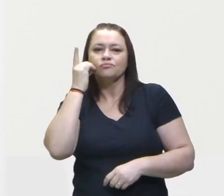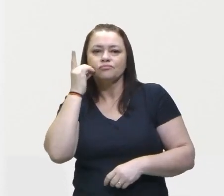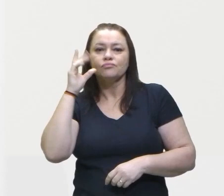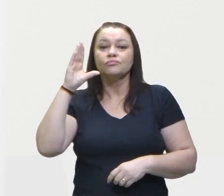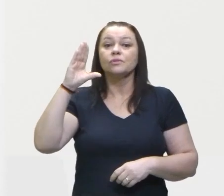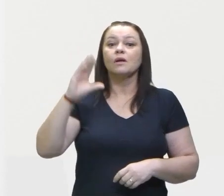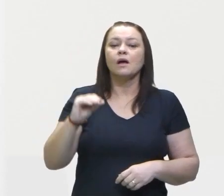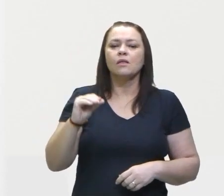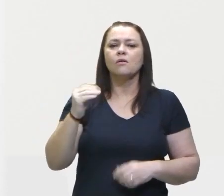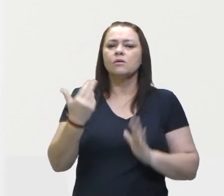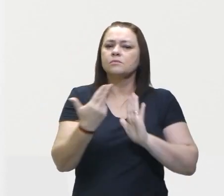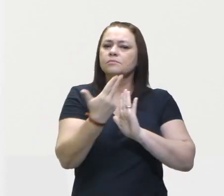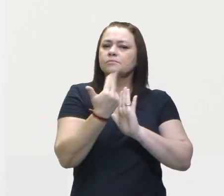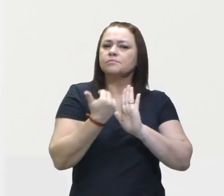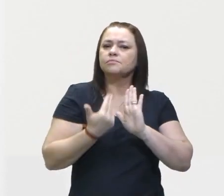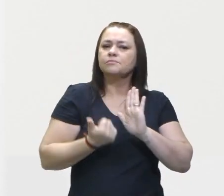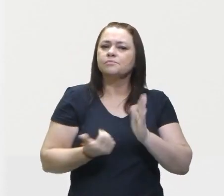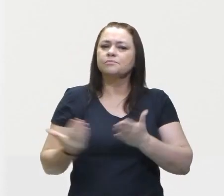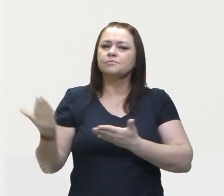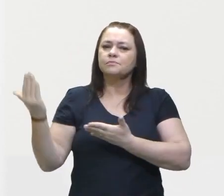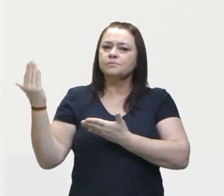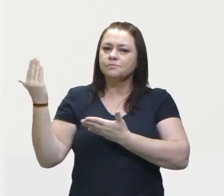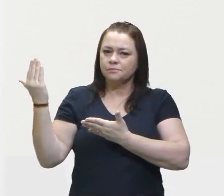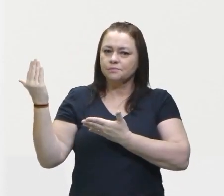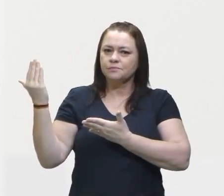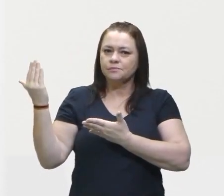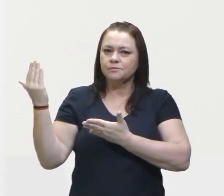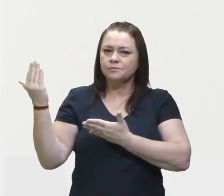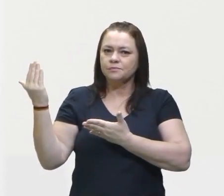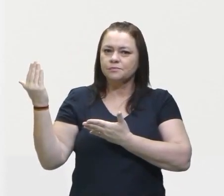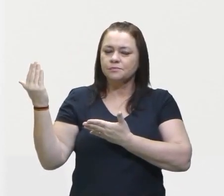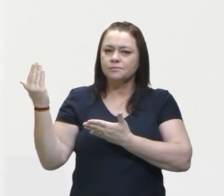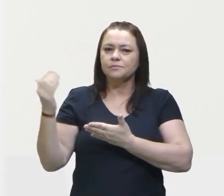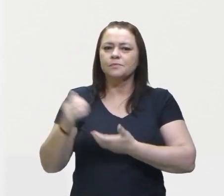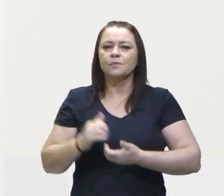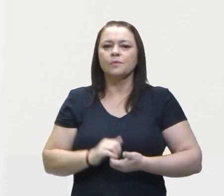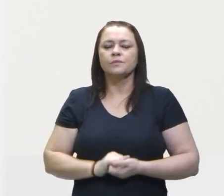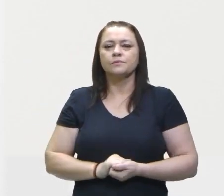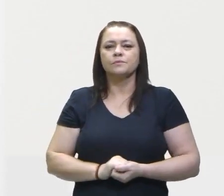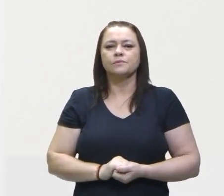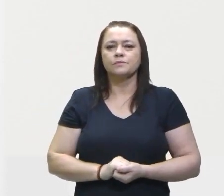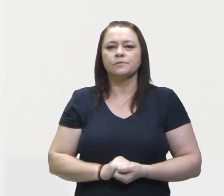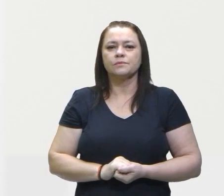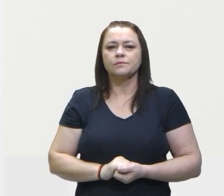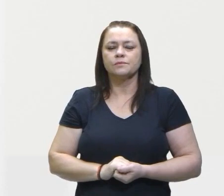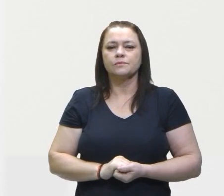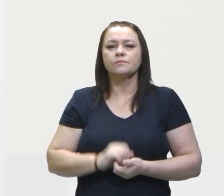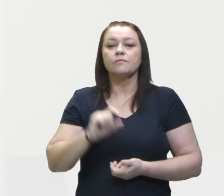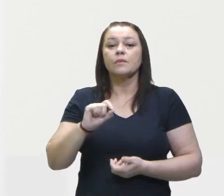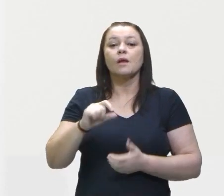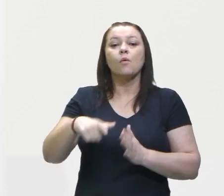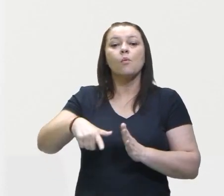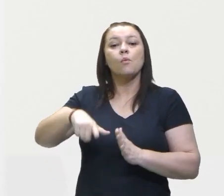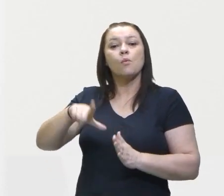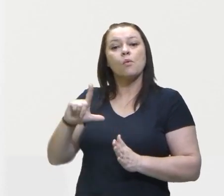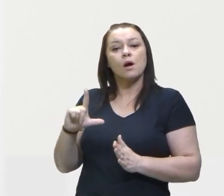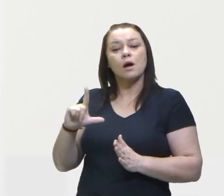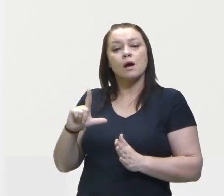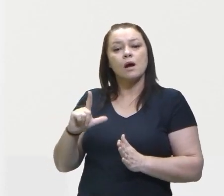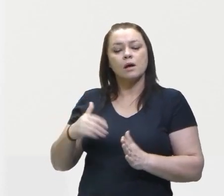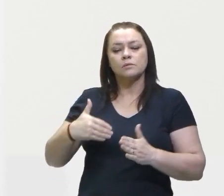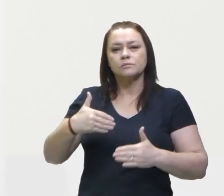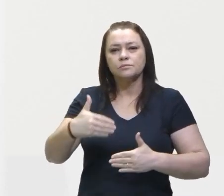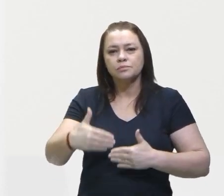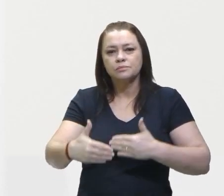noite, olha a imagem do dia, olha a imagem da noite, né? O antes, o